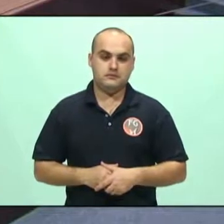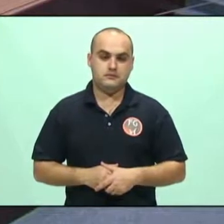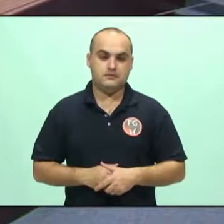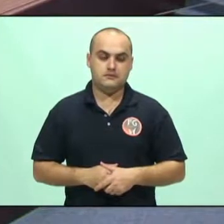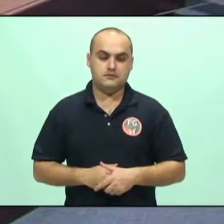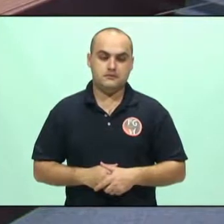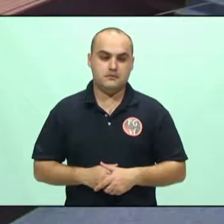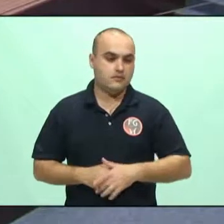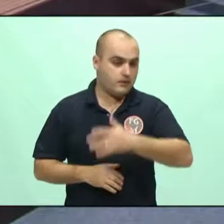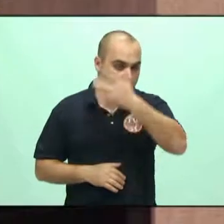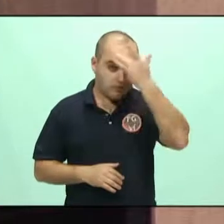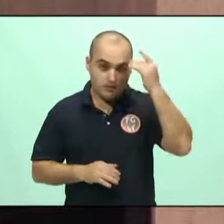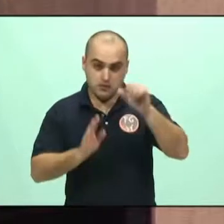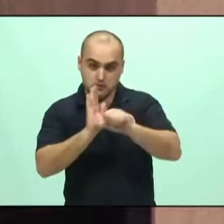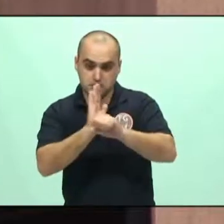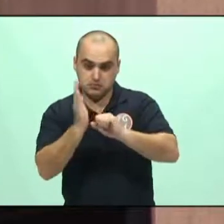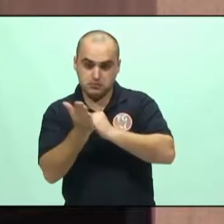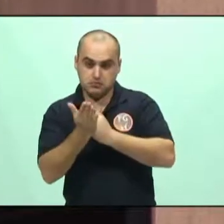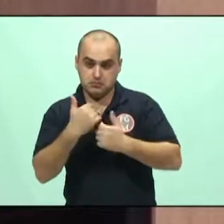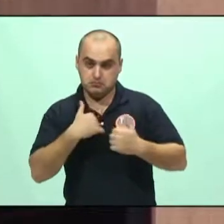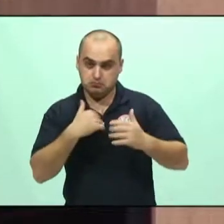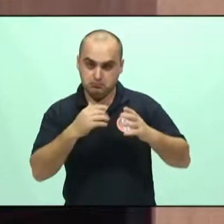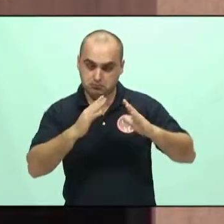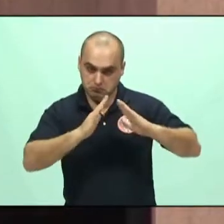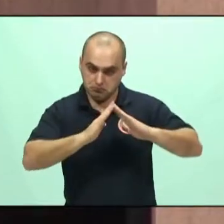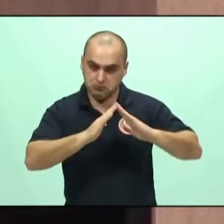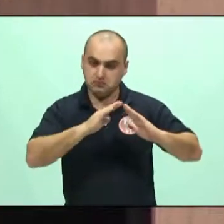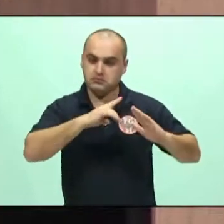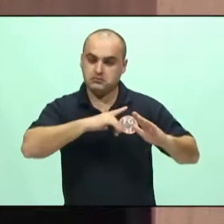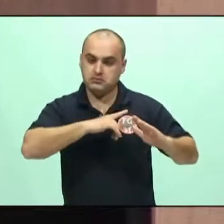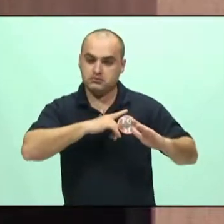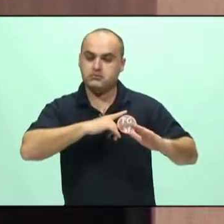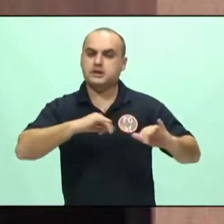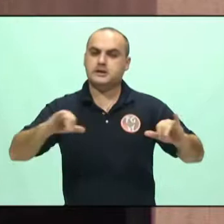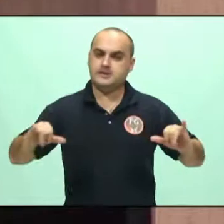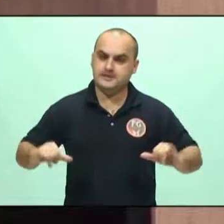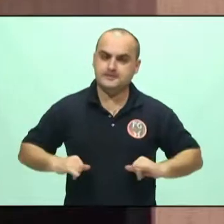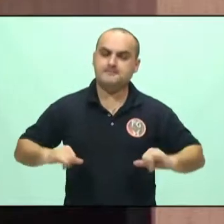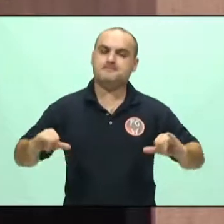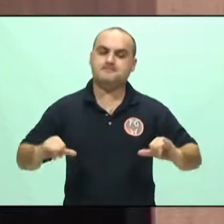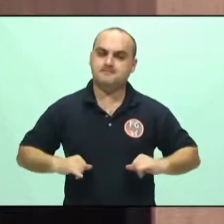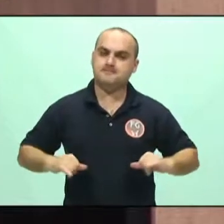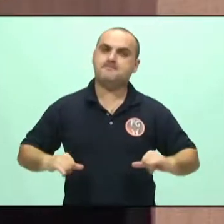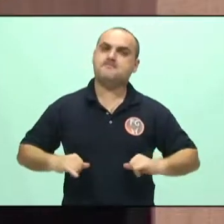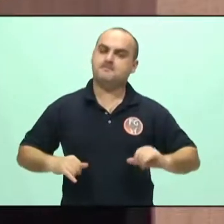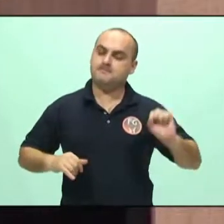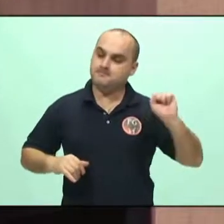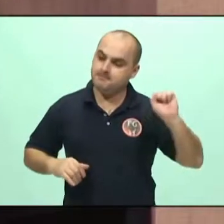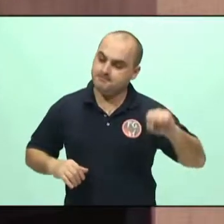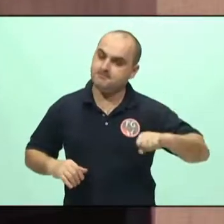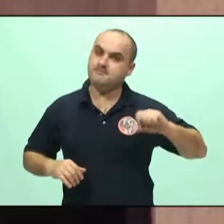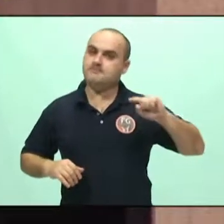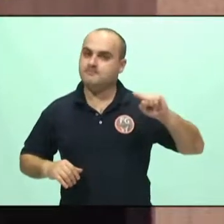do bairro onde eu moro sofreu muito com essa com essa com esse começo de